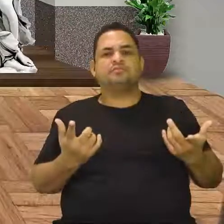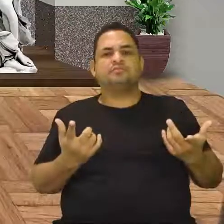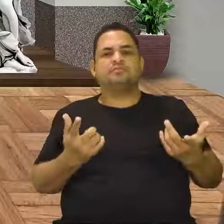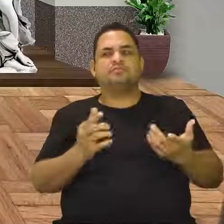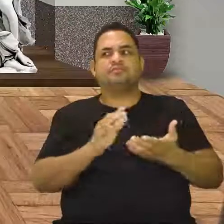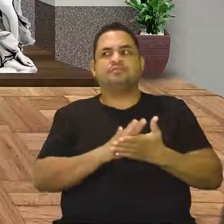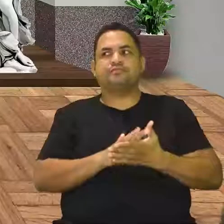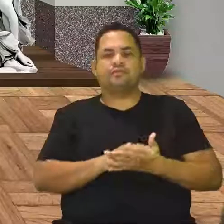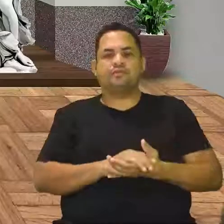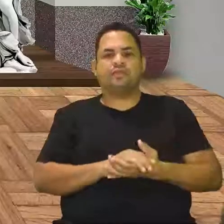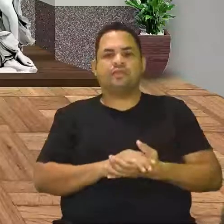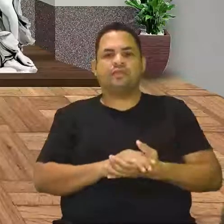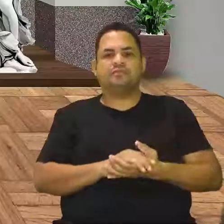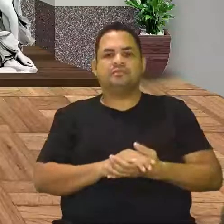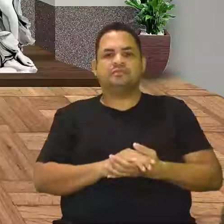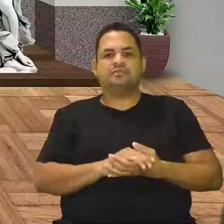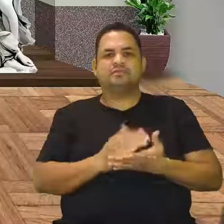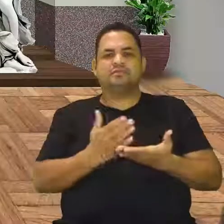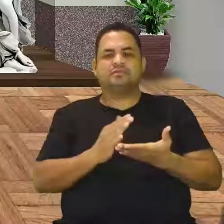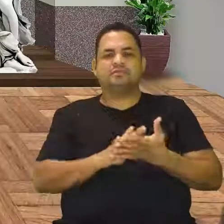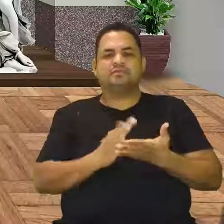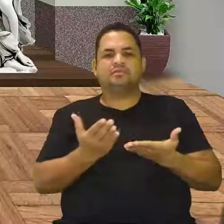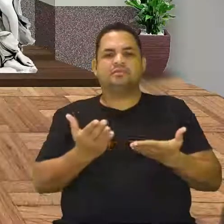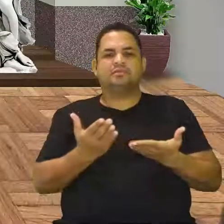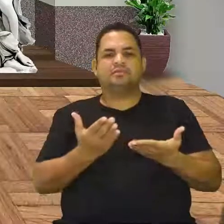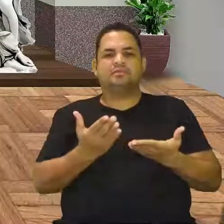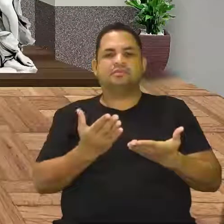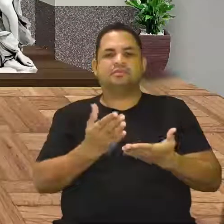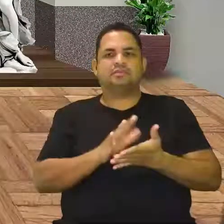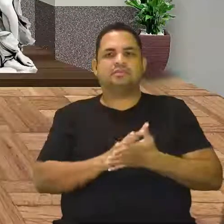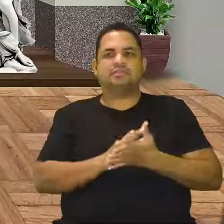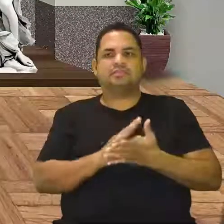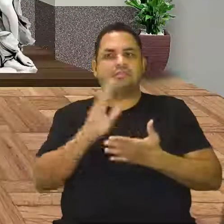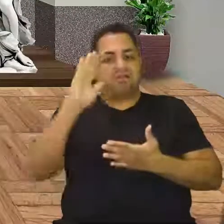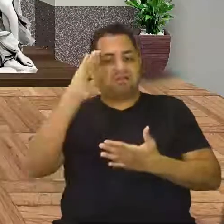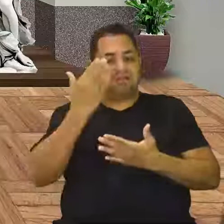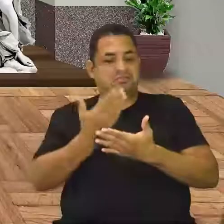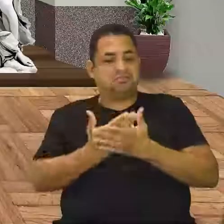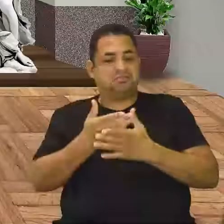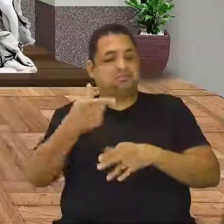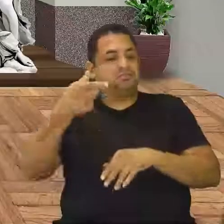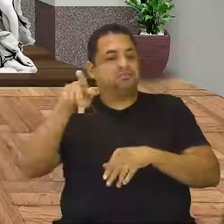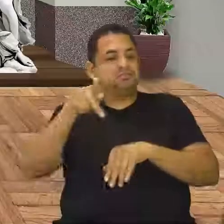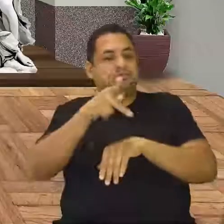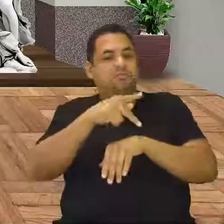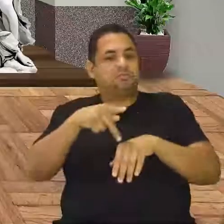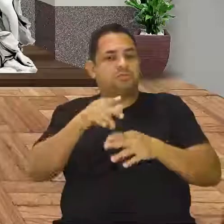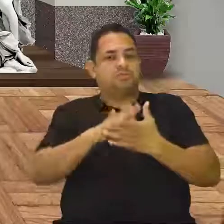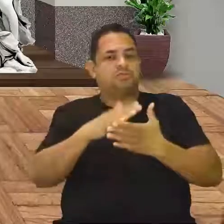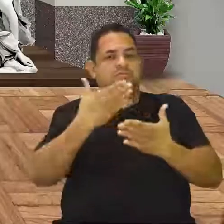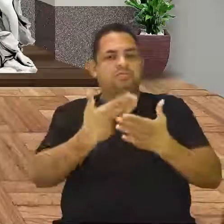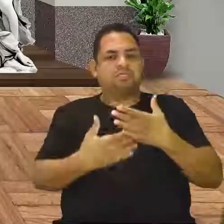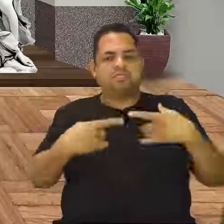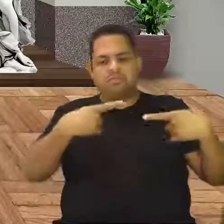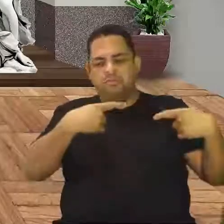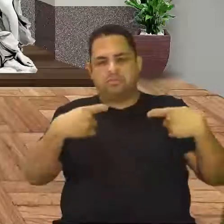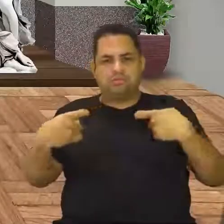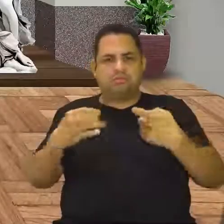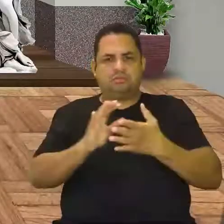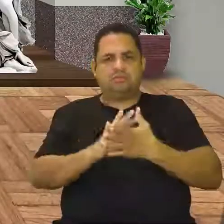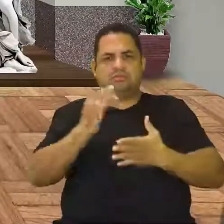e ele acaba subjugando as outras potência e deu no que deu acabou perdendo a guerra